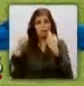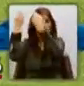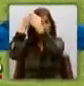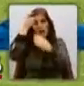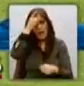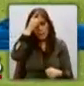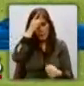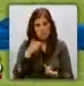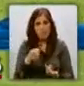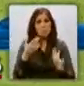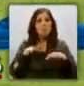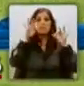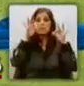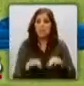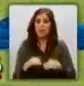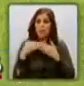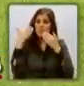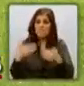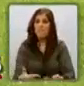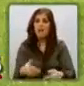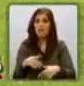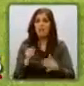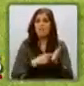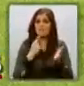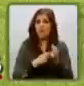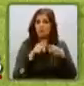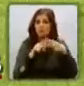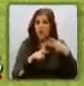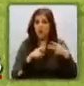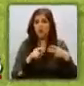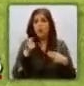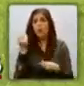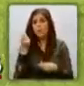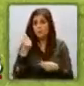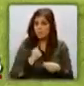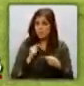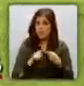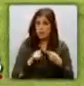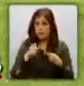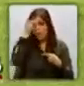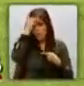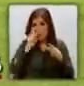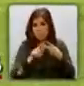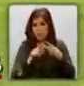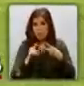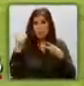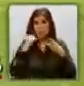em qualquer caso já é certo que o avançado vai falhar no mínimo três jogos belenenses este sábado wolfsburgo para a Liga Europa e Gil